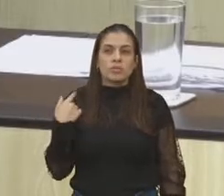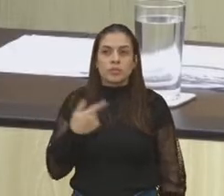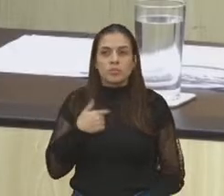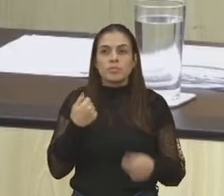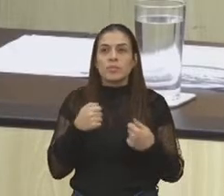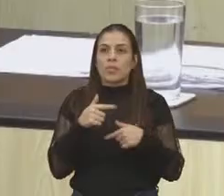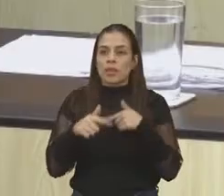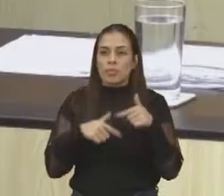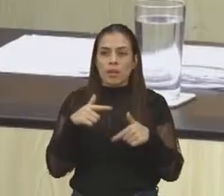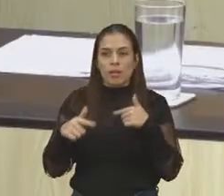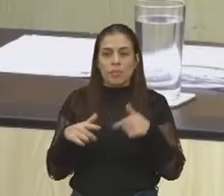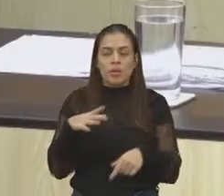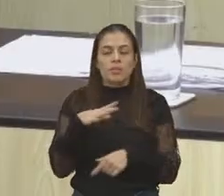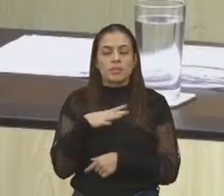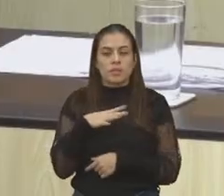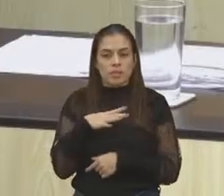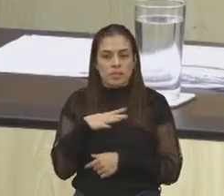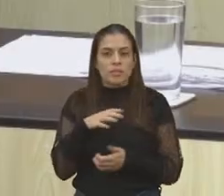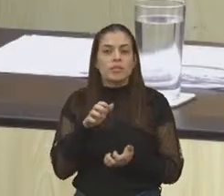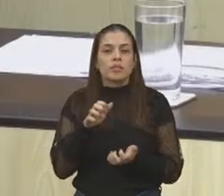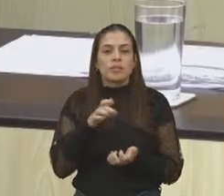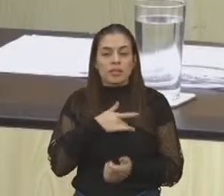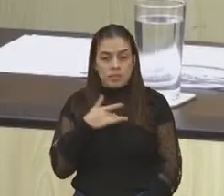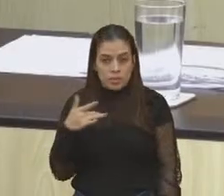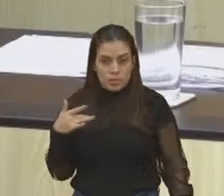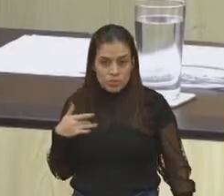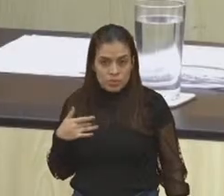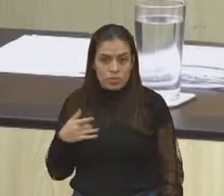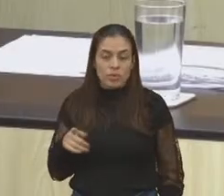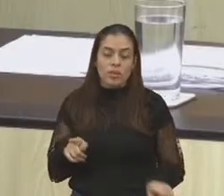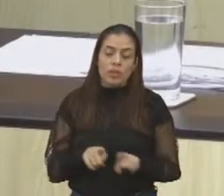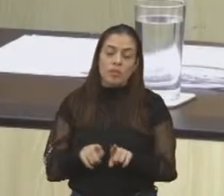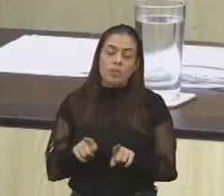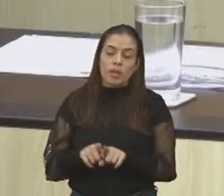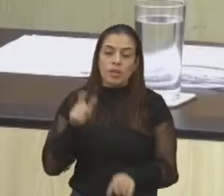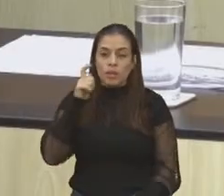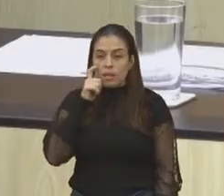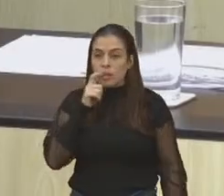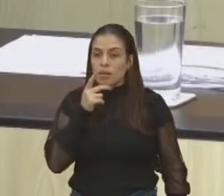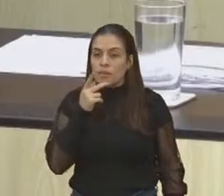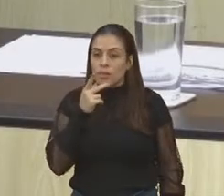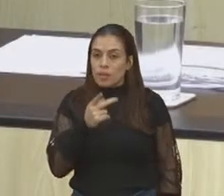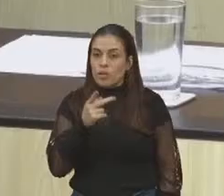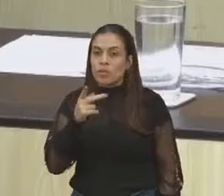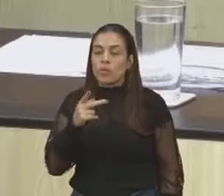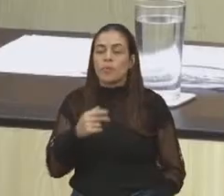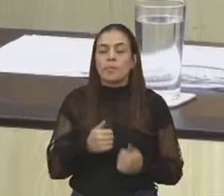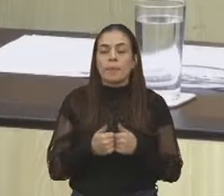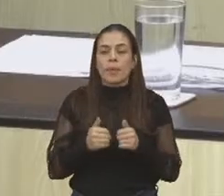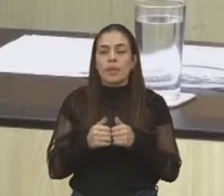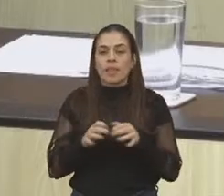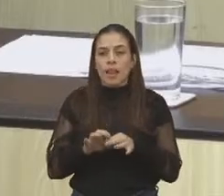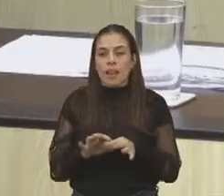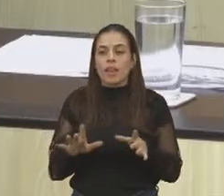agradecem, né, e também uma questão que o vereador Gabriel pontuou aqui do passe livre, né? Também